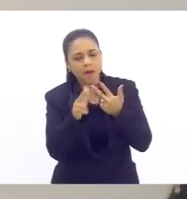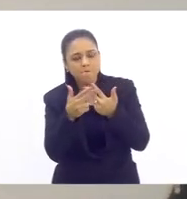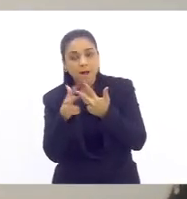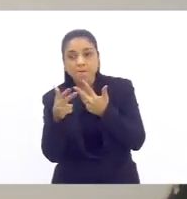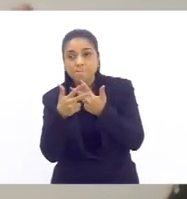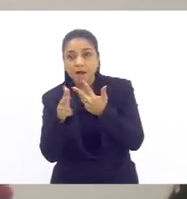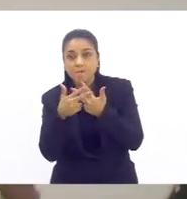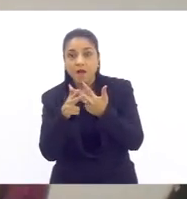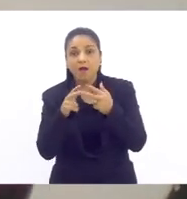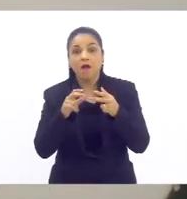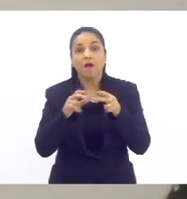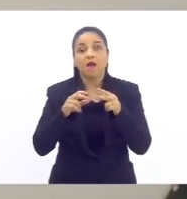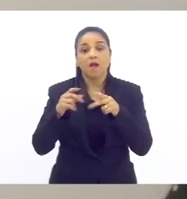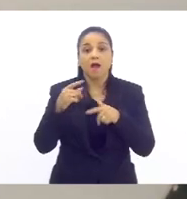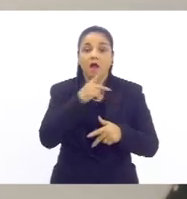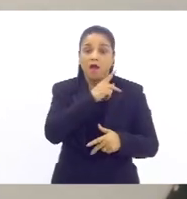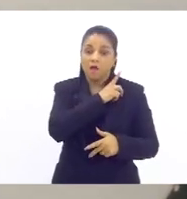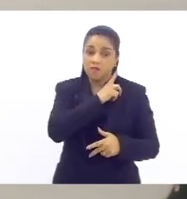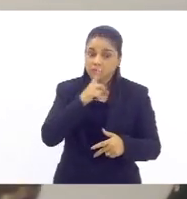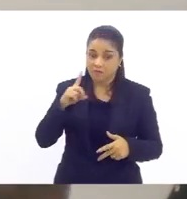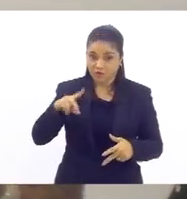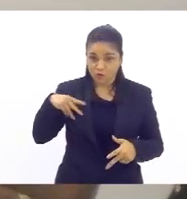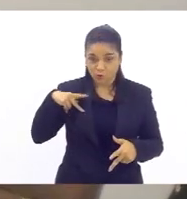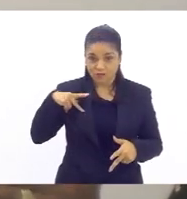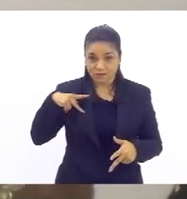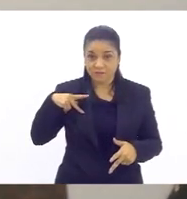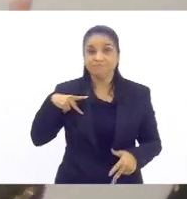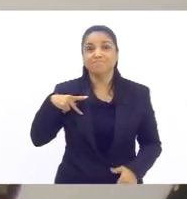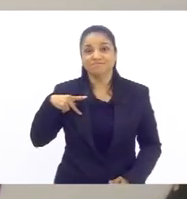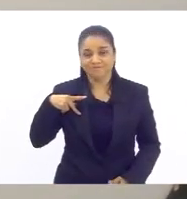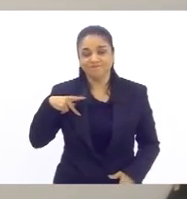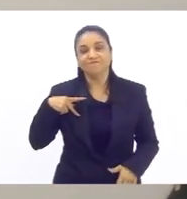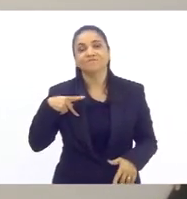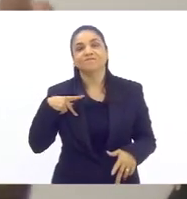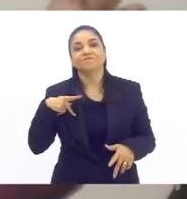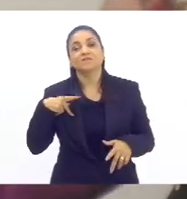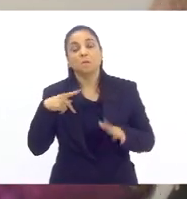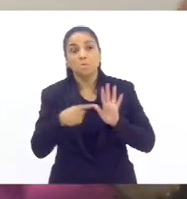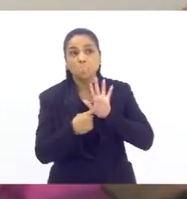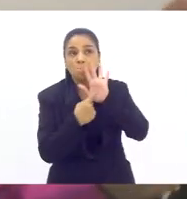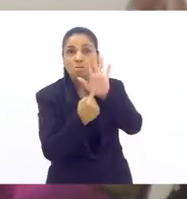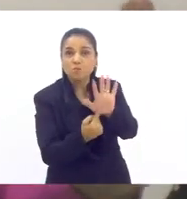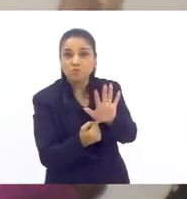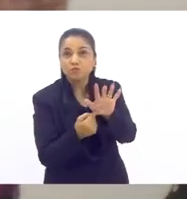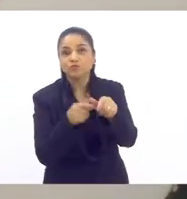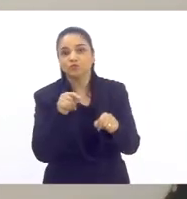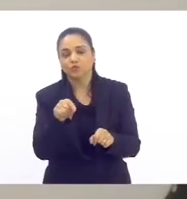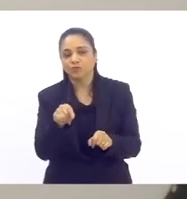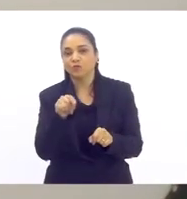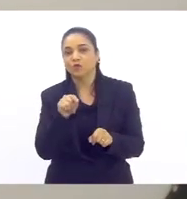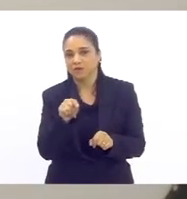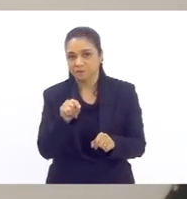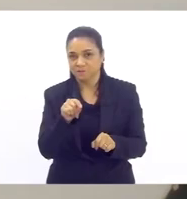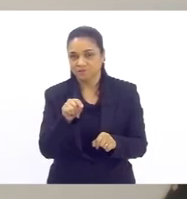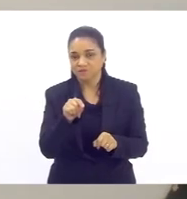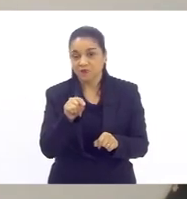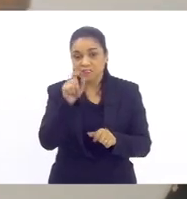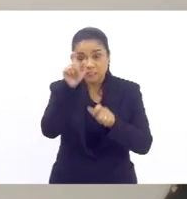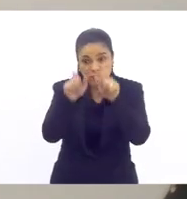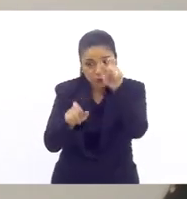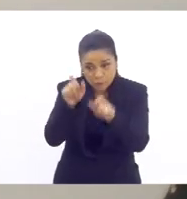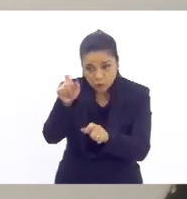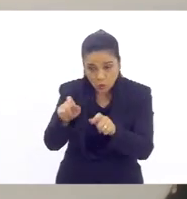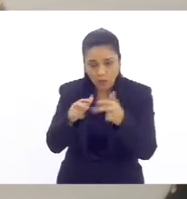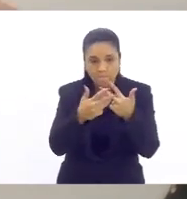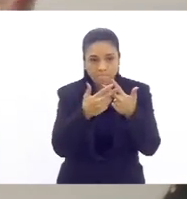defensoria procurou mostrar que embora estivesse sendo as pessoas estivessem sendo